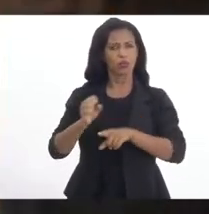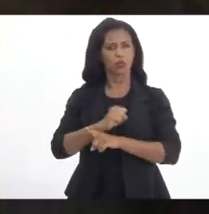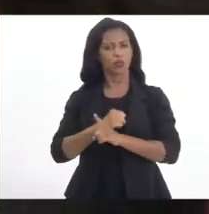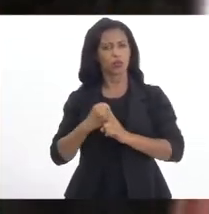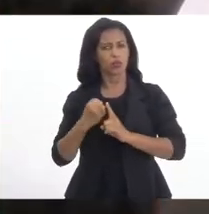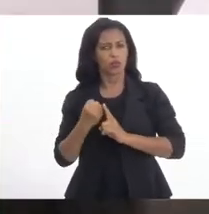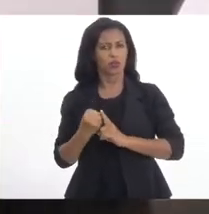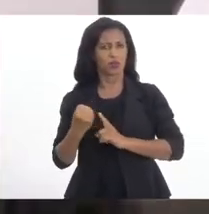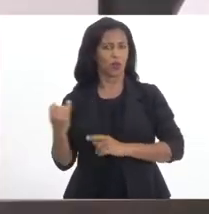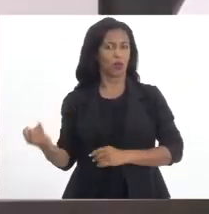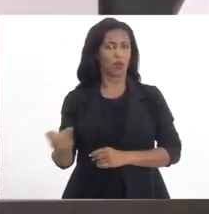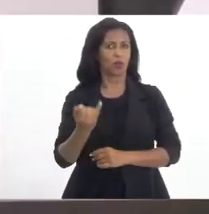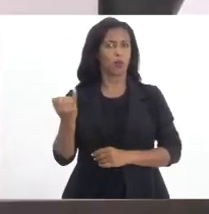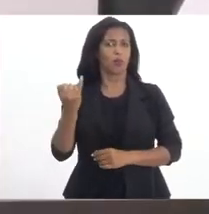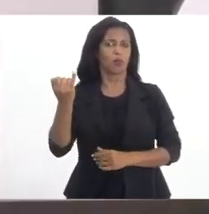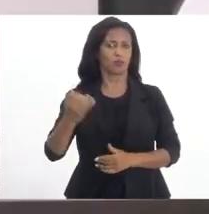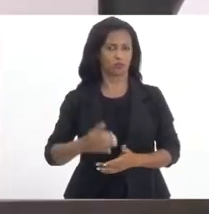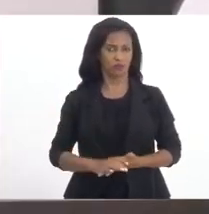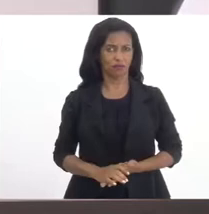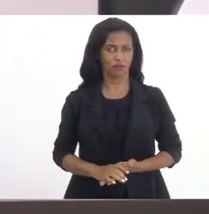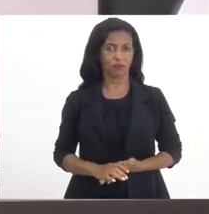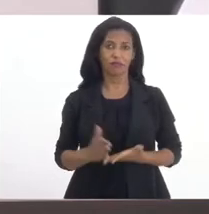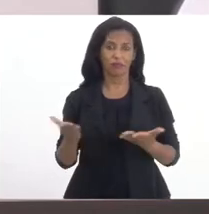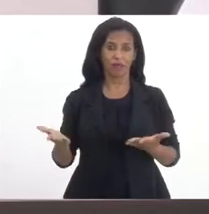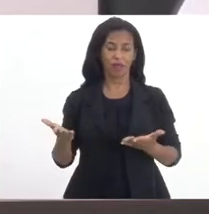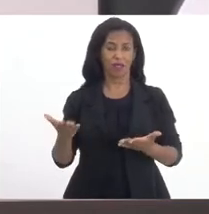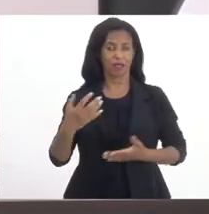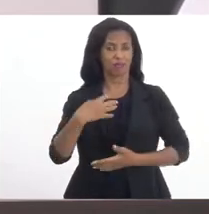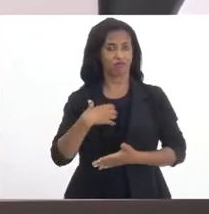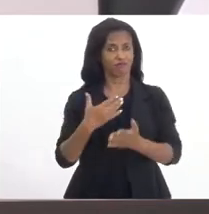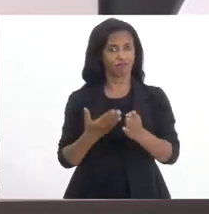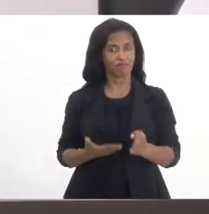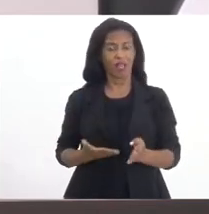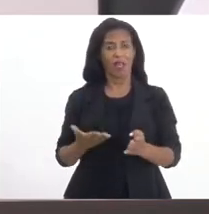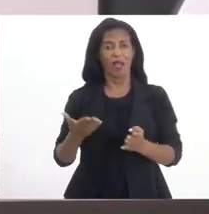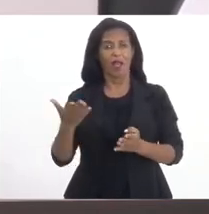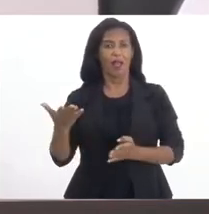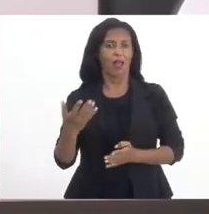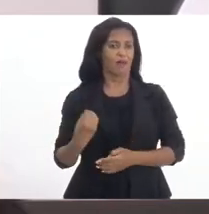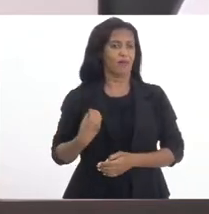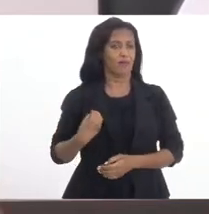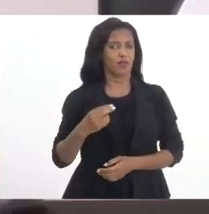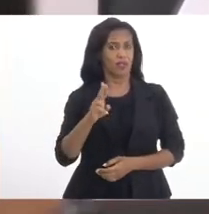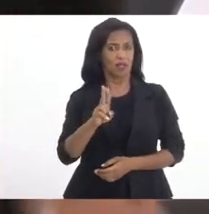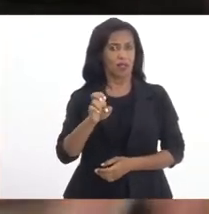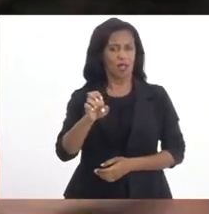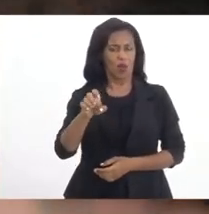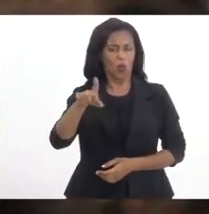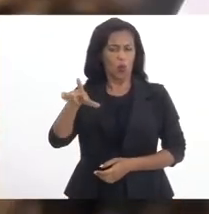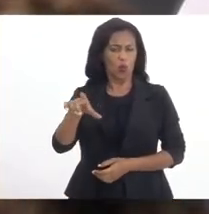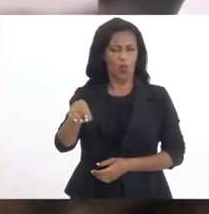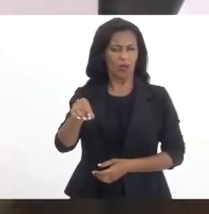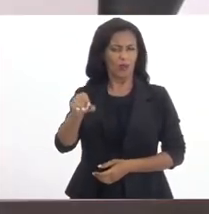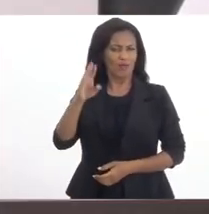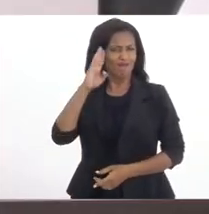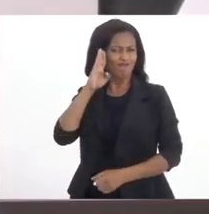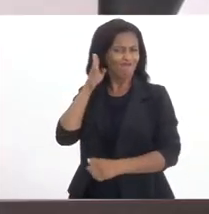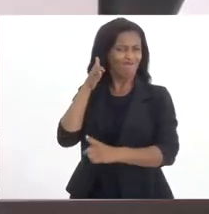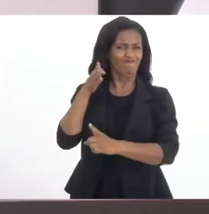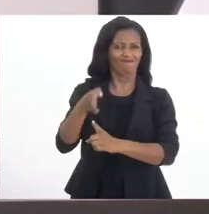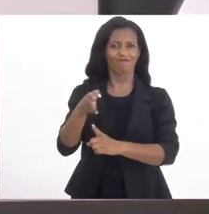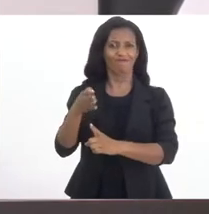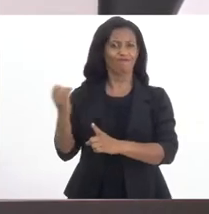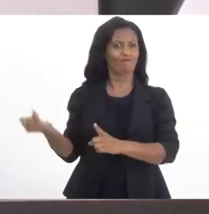seus elementos estruturantes. Nesse sentido, a presença da UESO é um marco fundamental. E é um